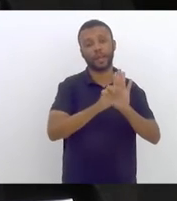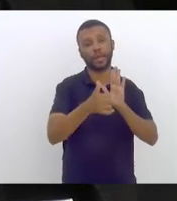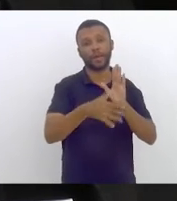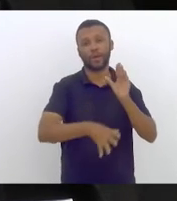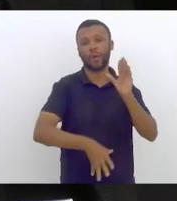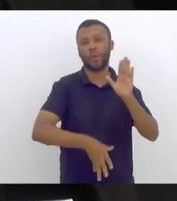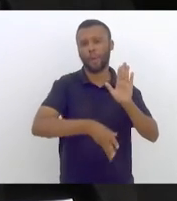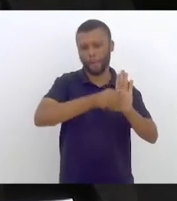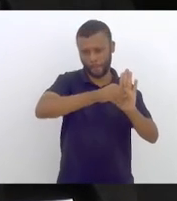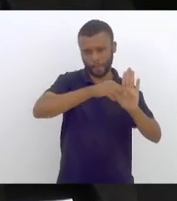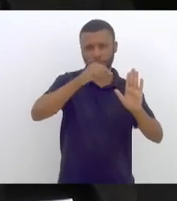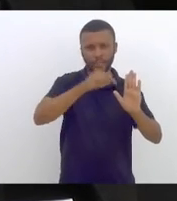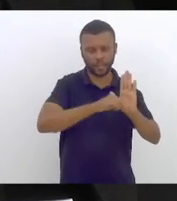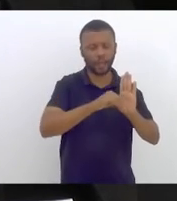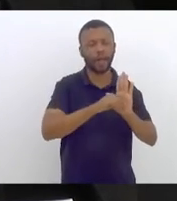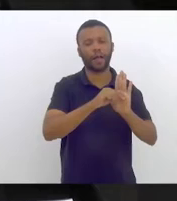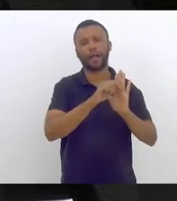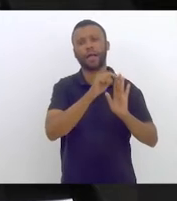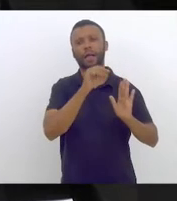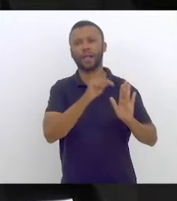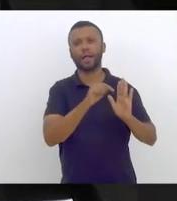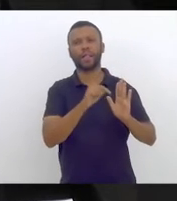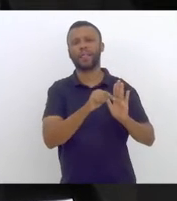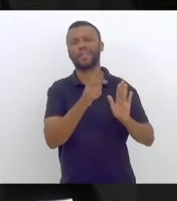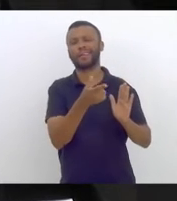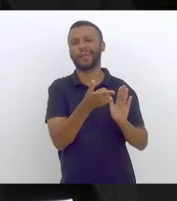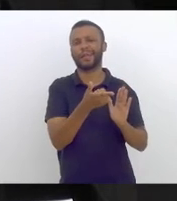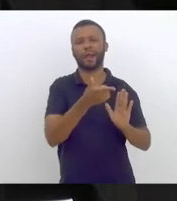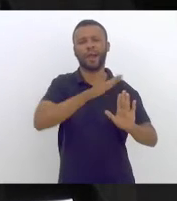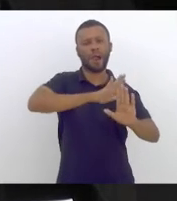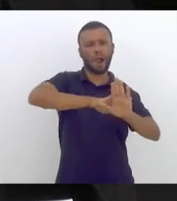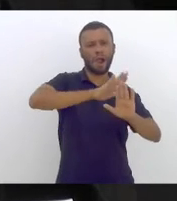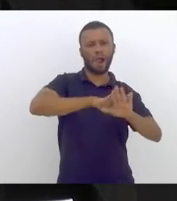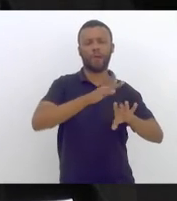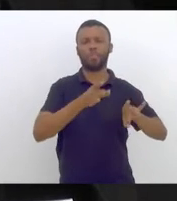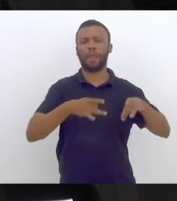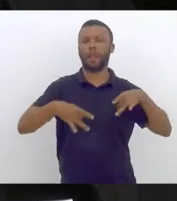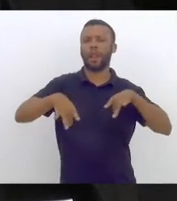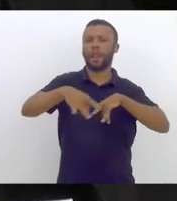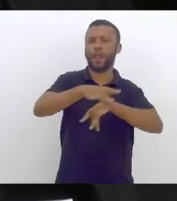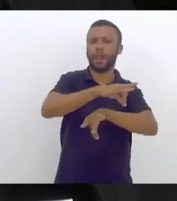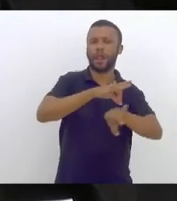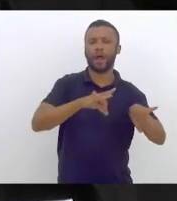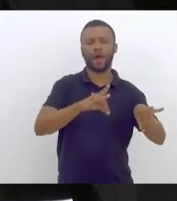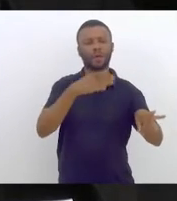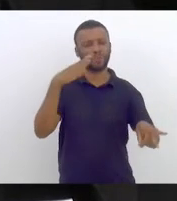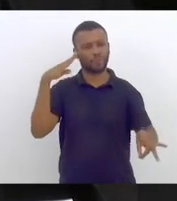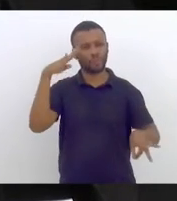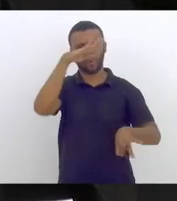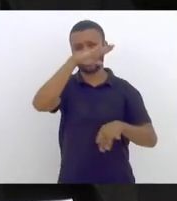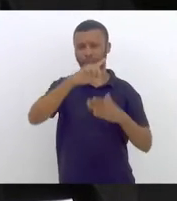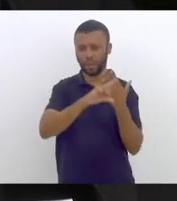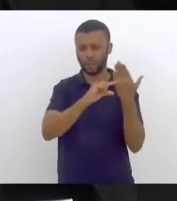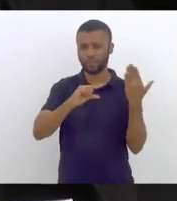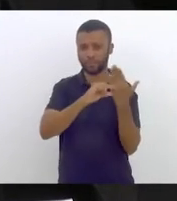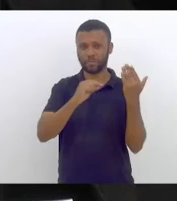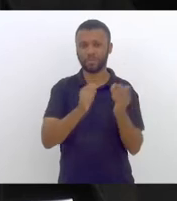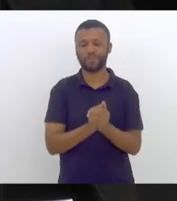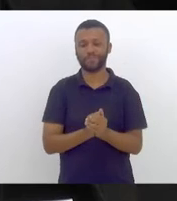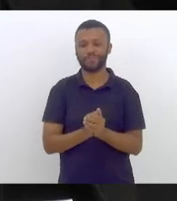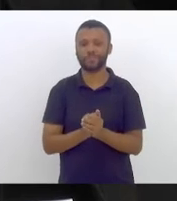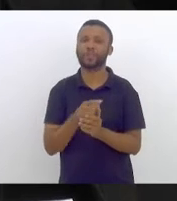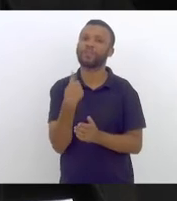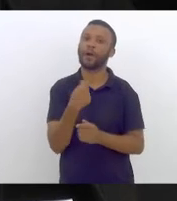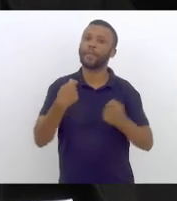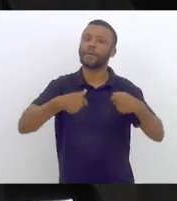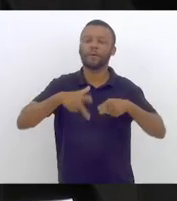complementar absolutamente eleitoreira de Bolsonaro, né, essa programação teve que ser refeita